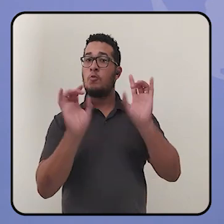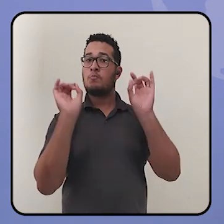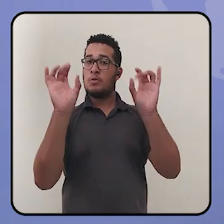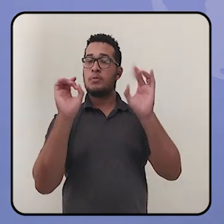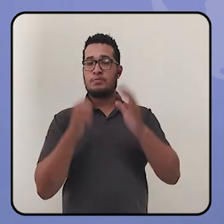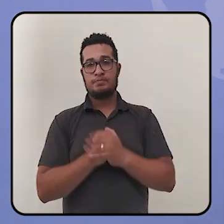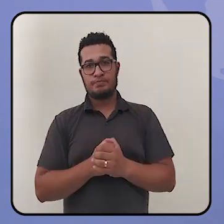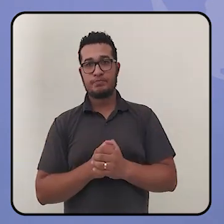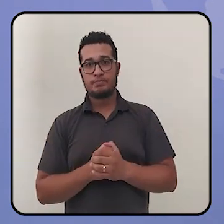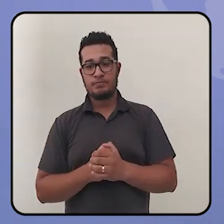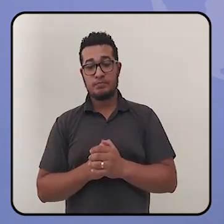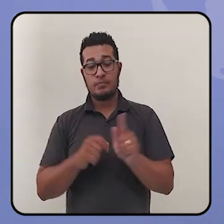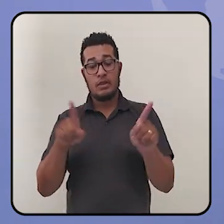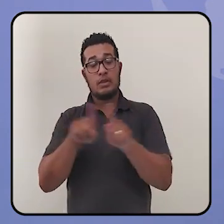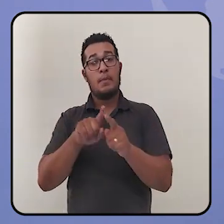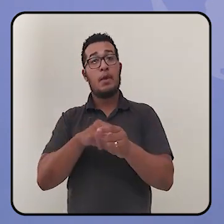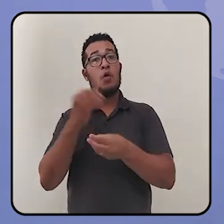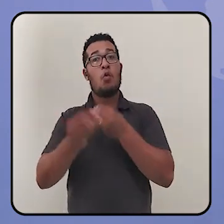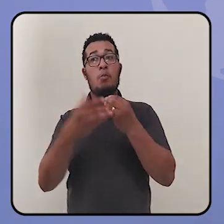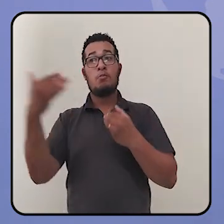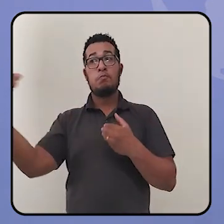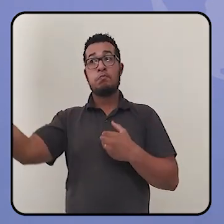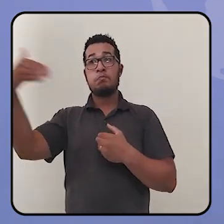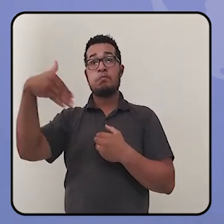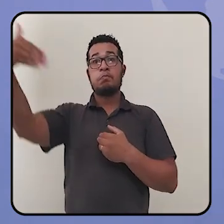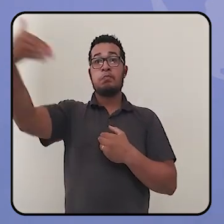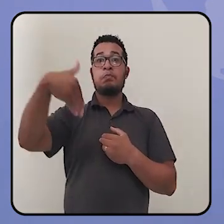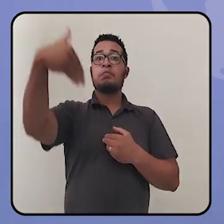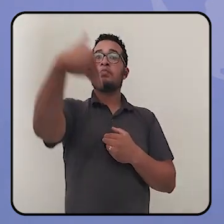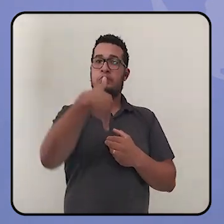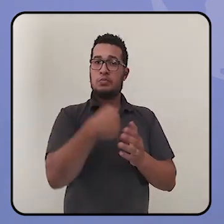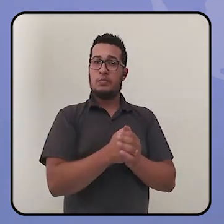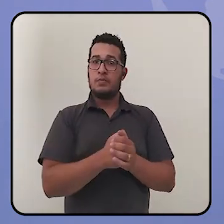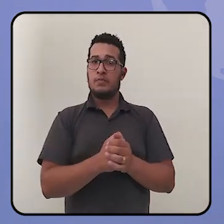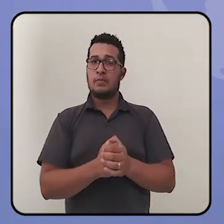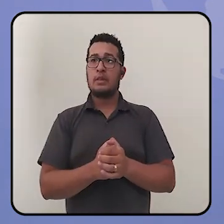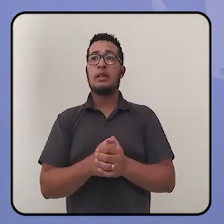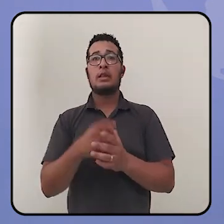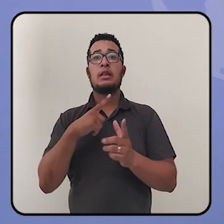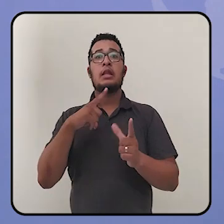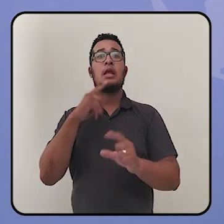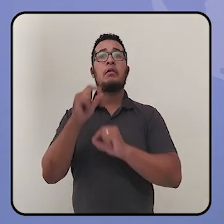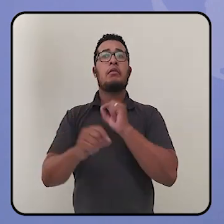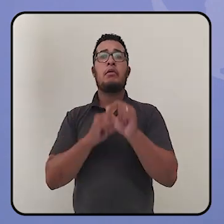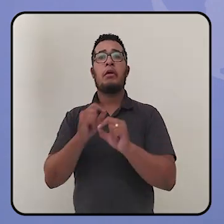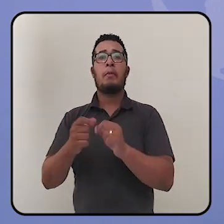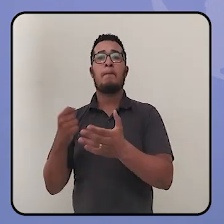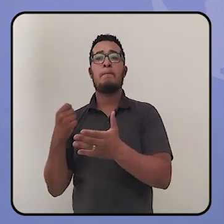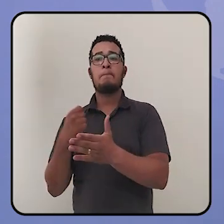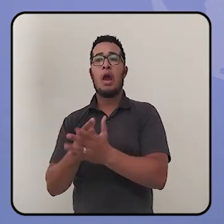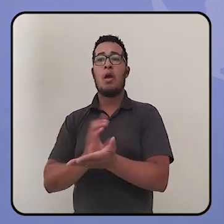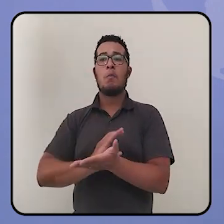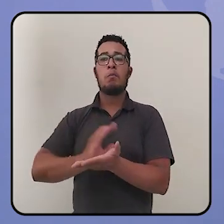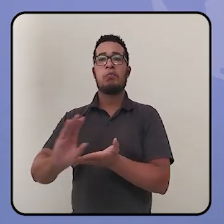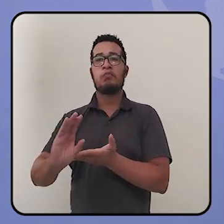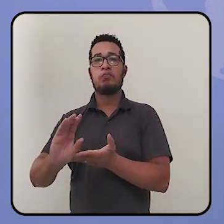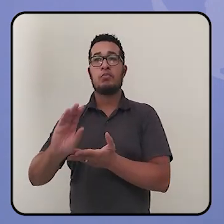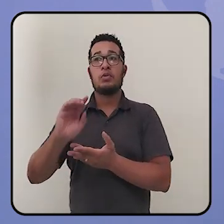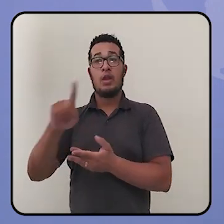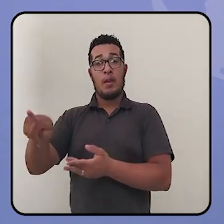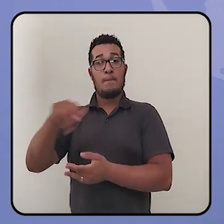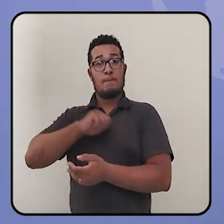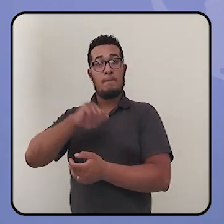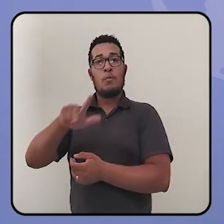aí qual é o papel do arqueólogo, esse profissional que muitas vezes não é valorizado. Ele tem um papel